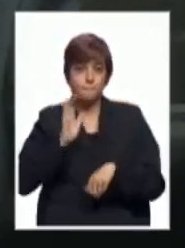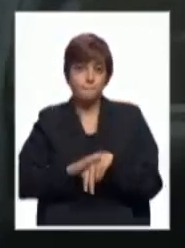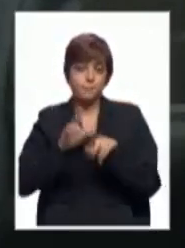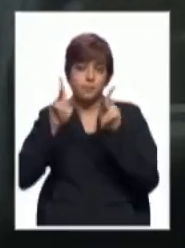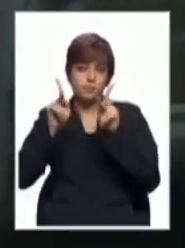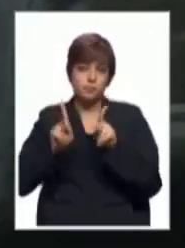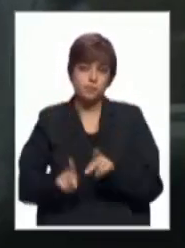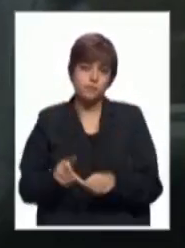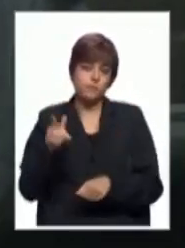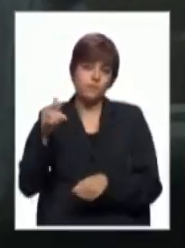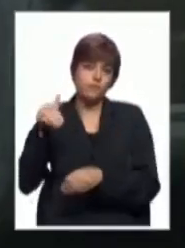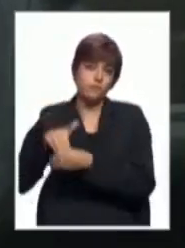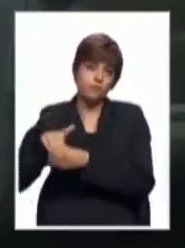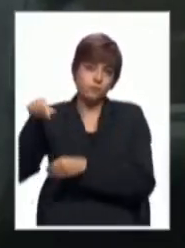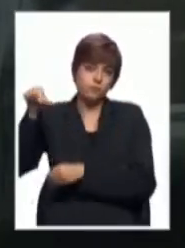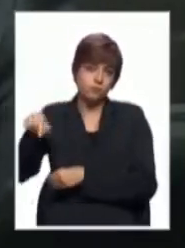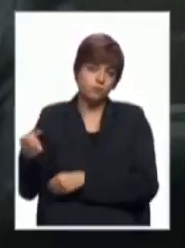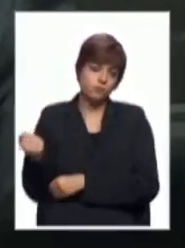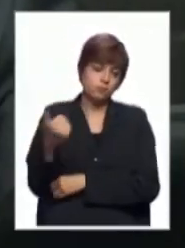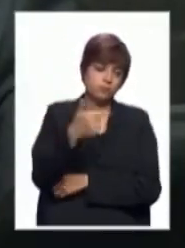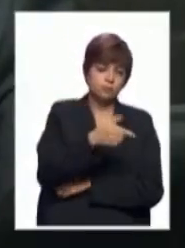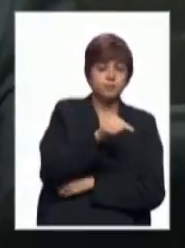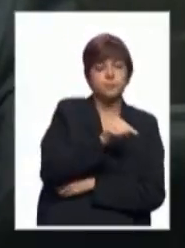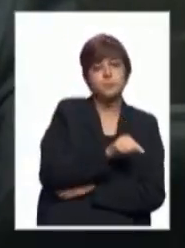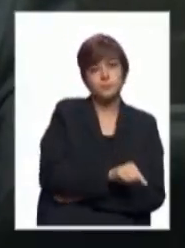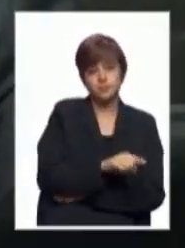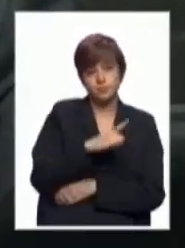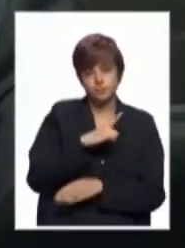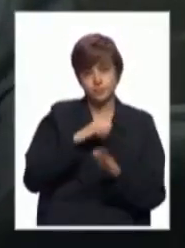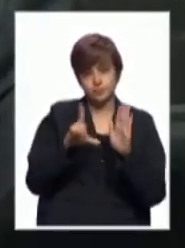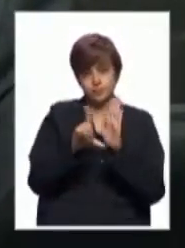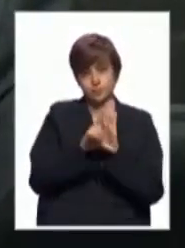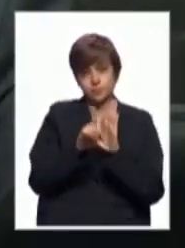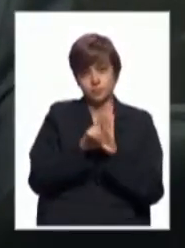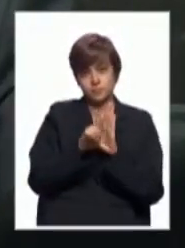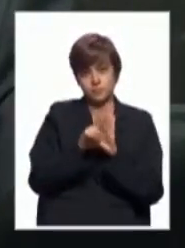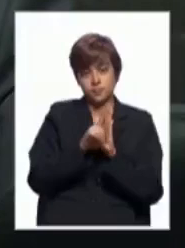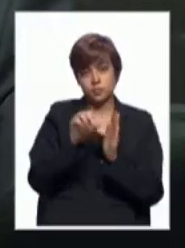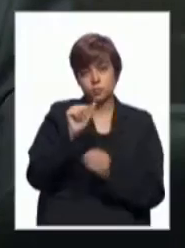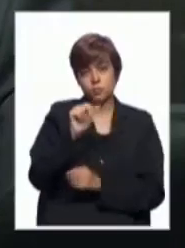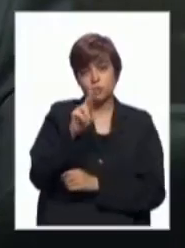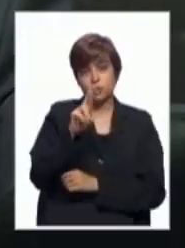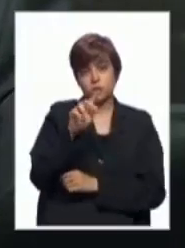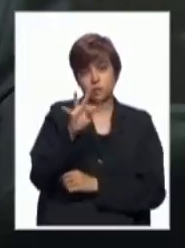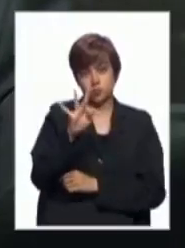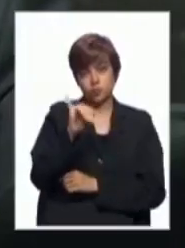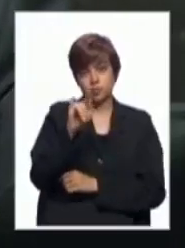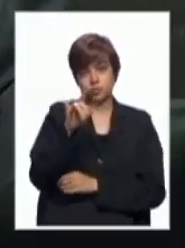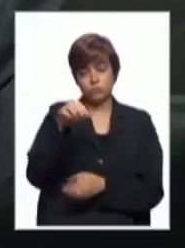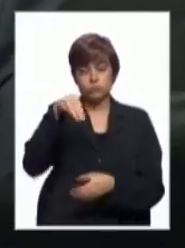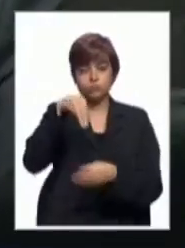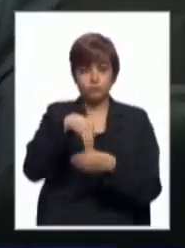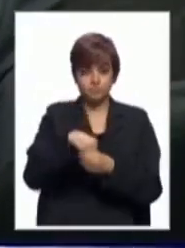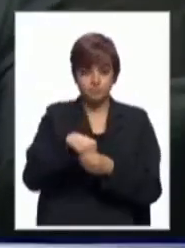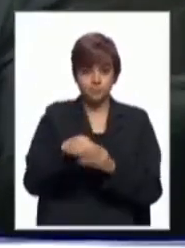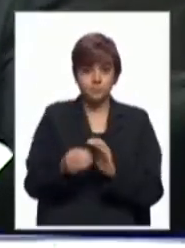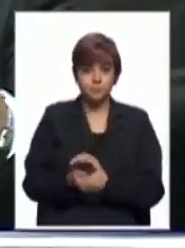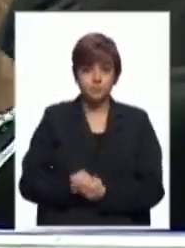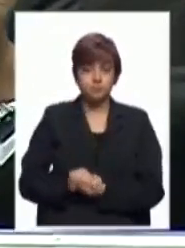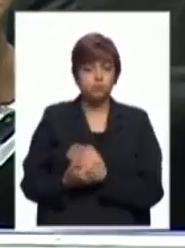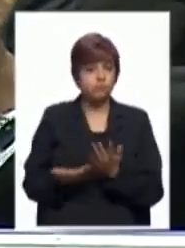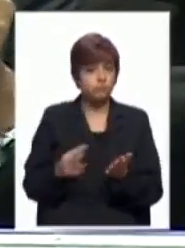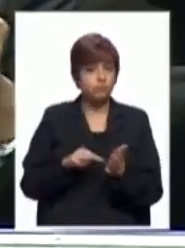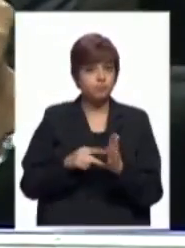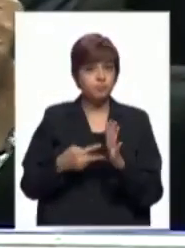votos nos termos do inciso 7º do artigo 9º do Regimento Interno. Só quer dizer,